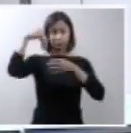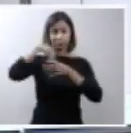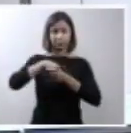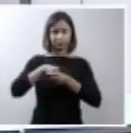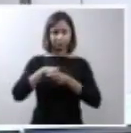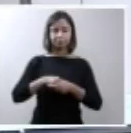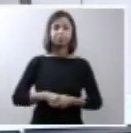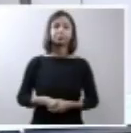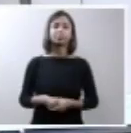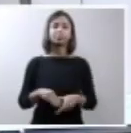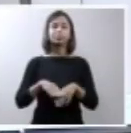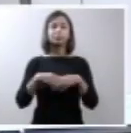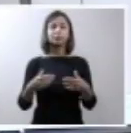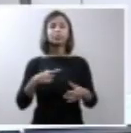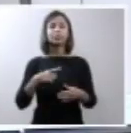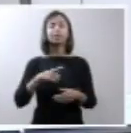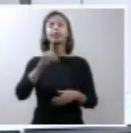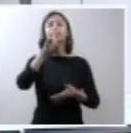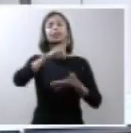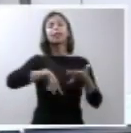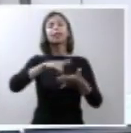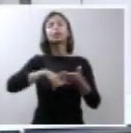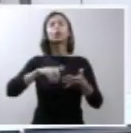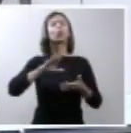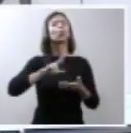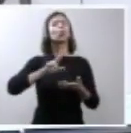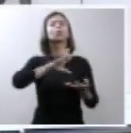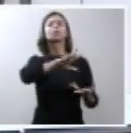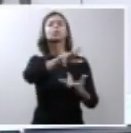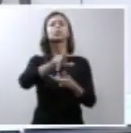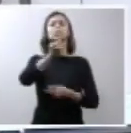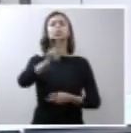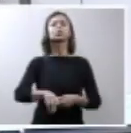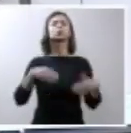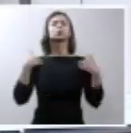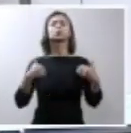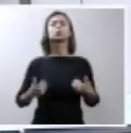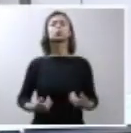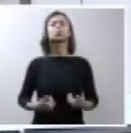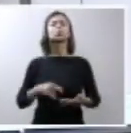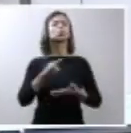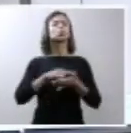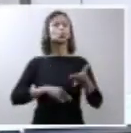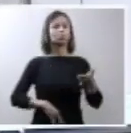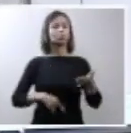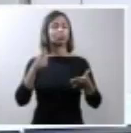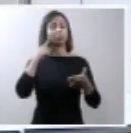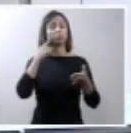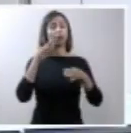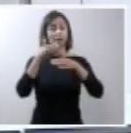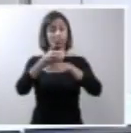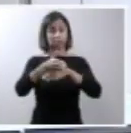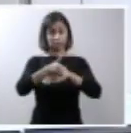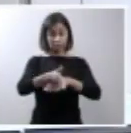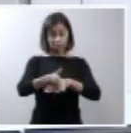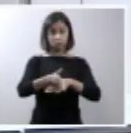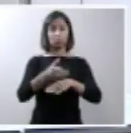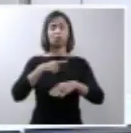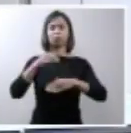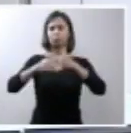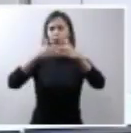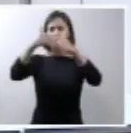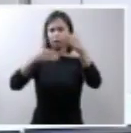emocionais a declaração universal dos direitos humanos considera que o acesso ao Progresso da